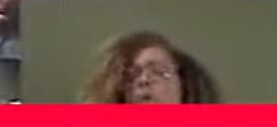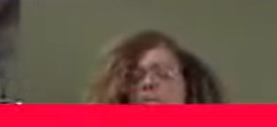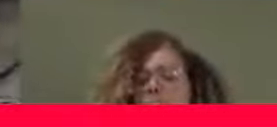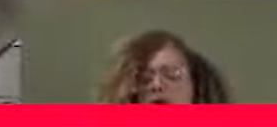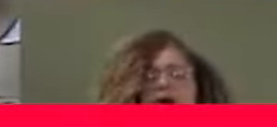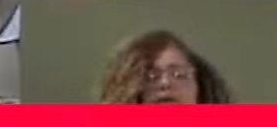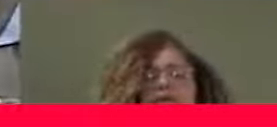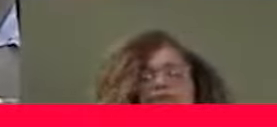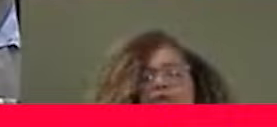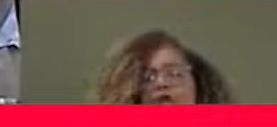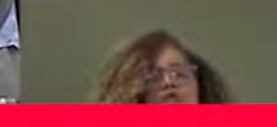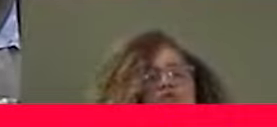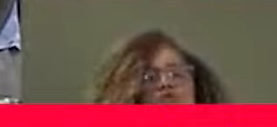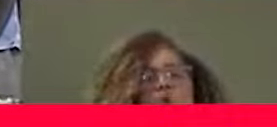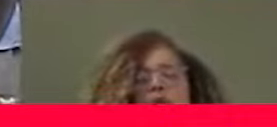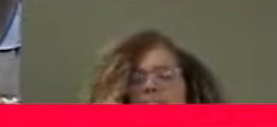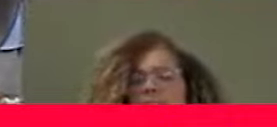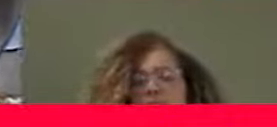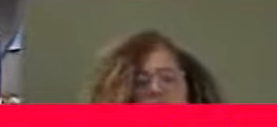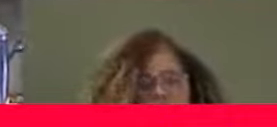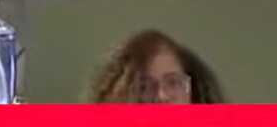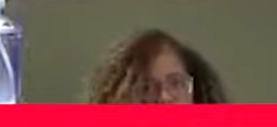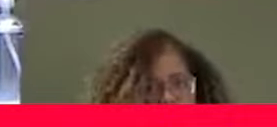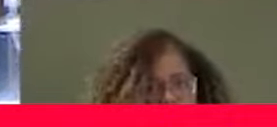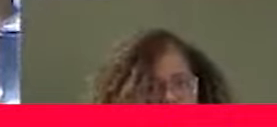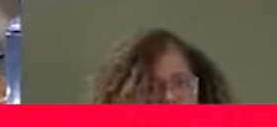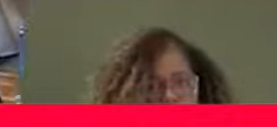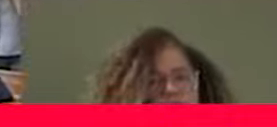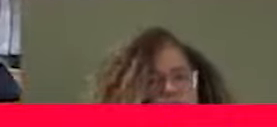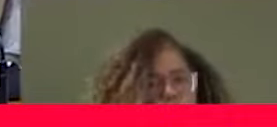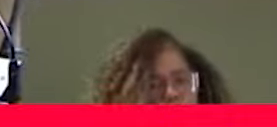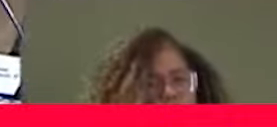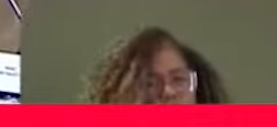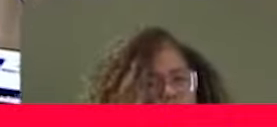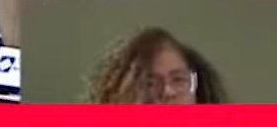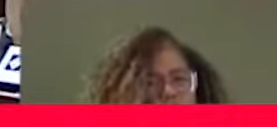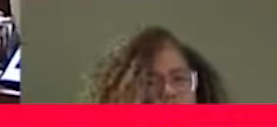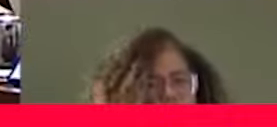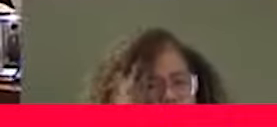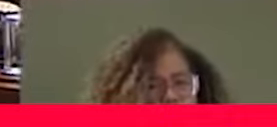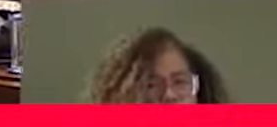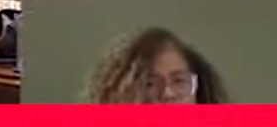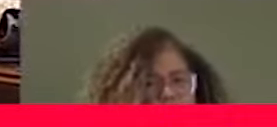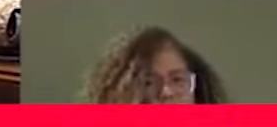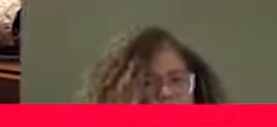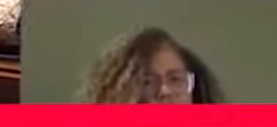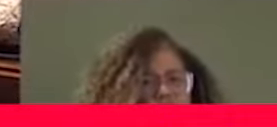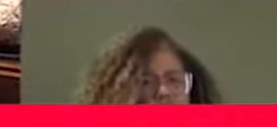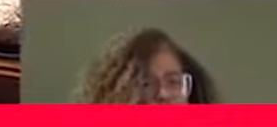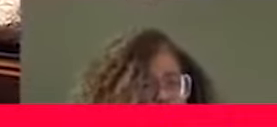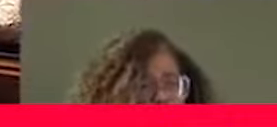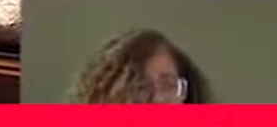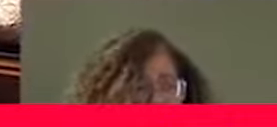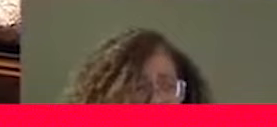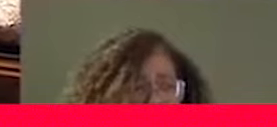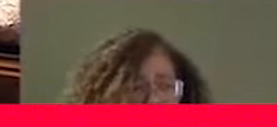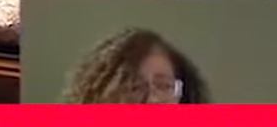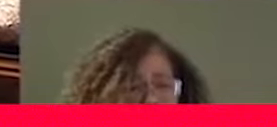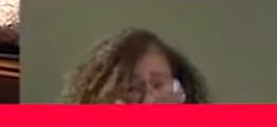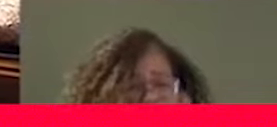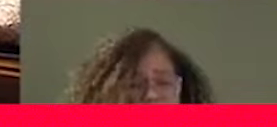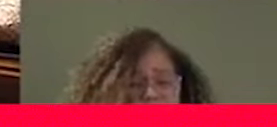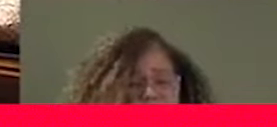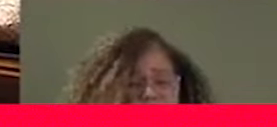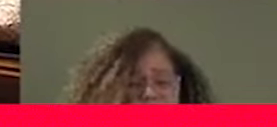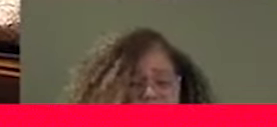nós não temos alternativa B como eu gostaria de estar recebendo nessa tarde aqui seu Régis com a esposa e as três filhas lindas uma